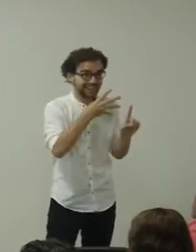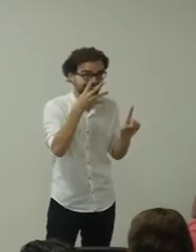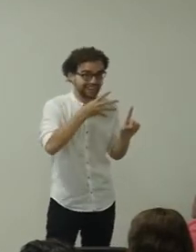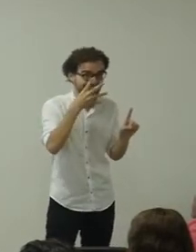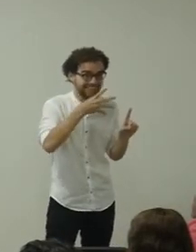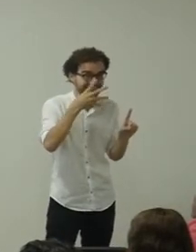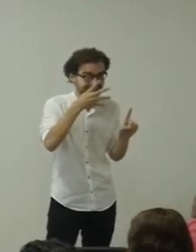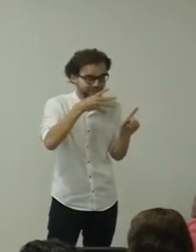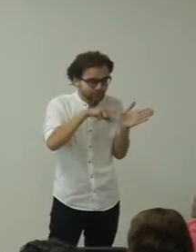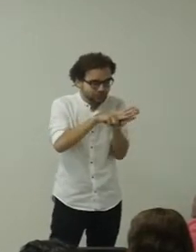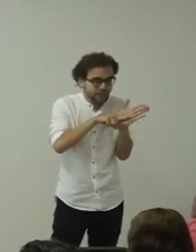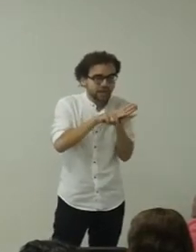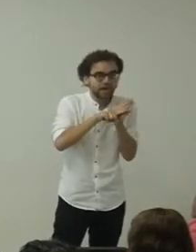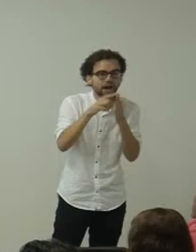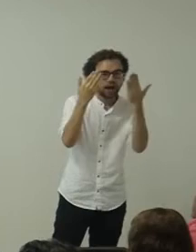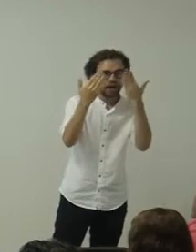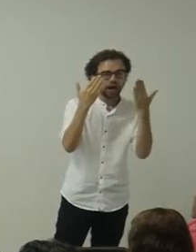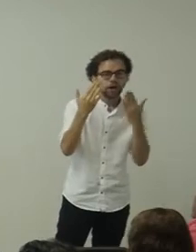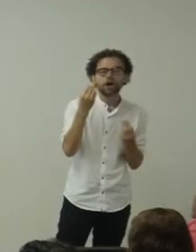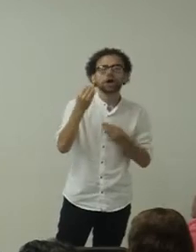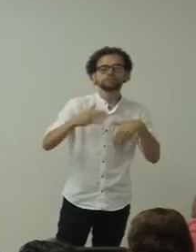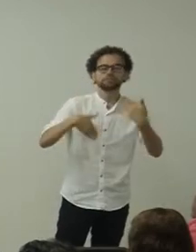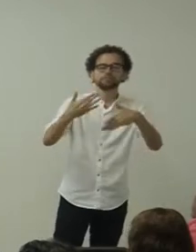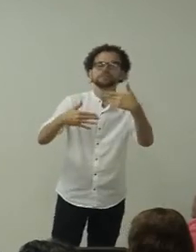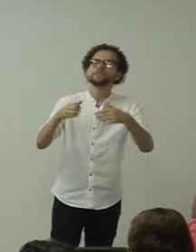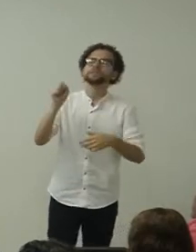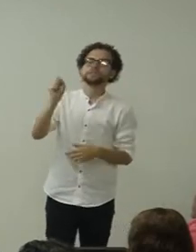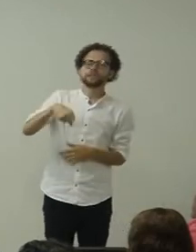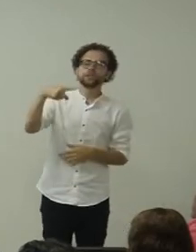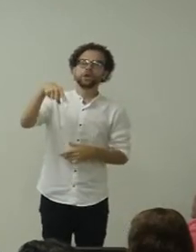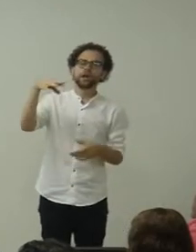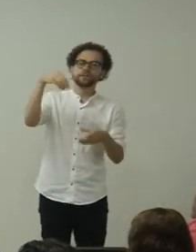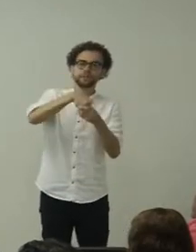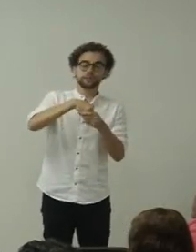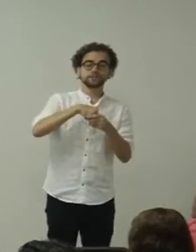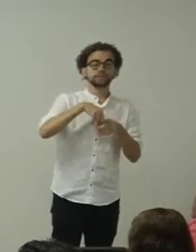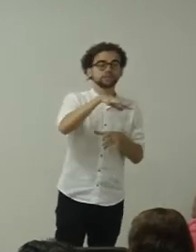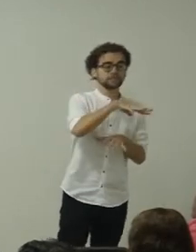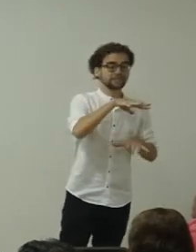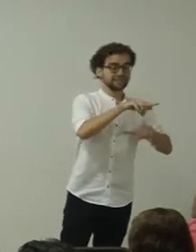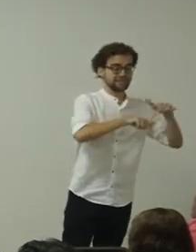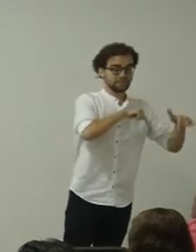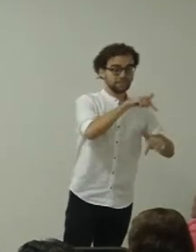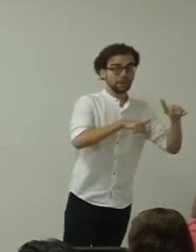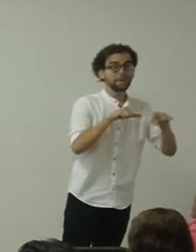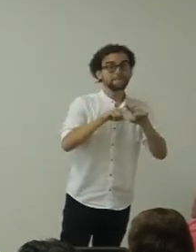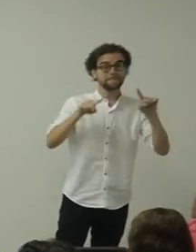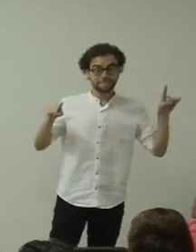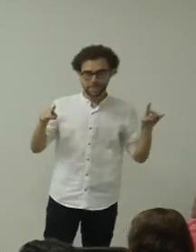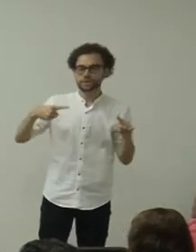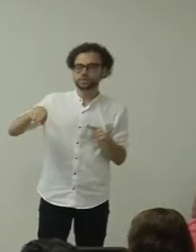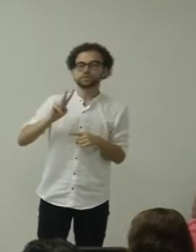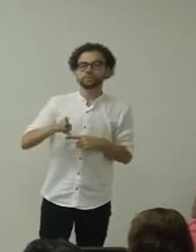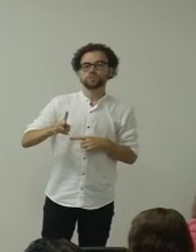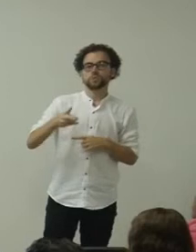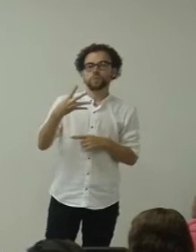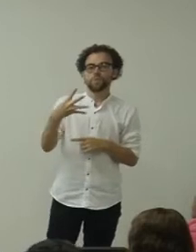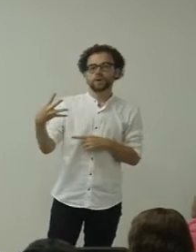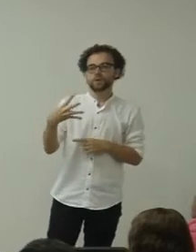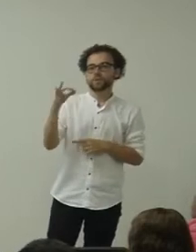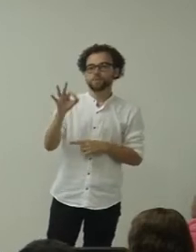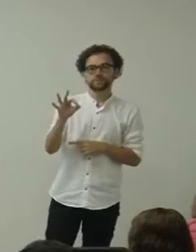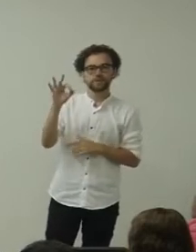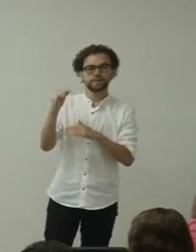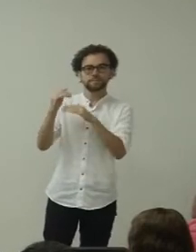esses avanços. Nós estamos, sim, no mercado de trabalho, mas nós ainda ganhamos 44% menos. Na